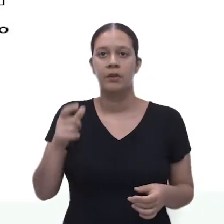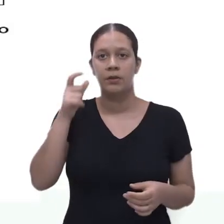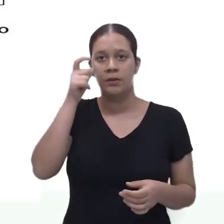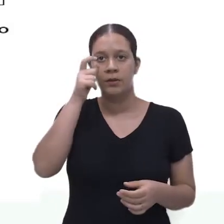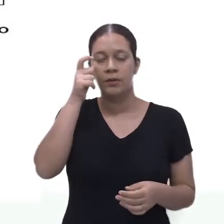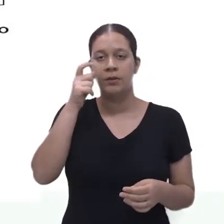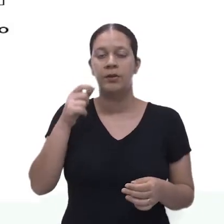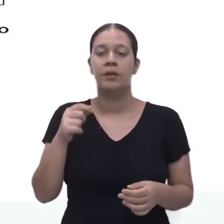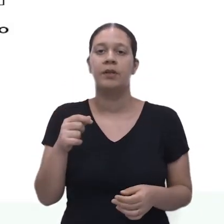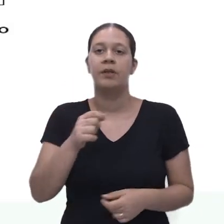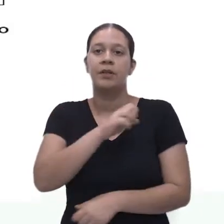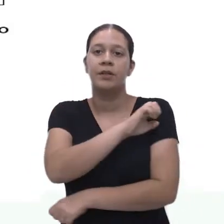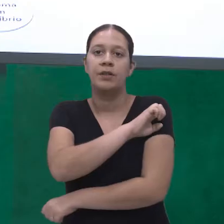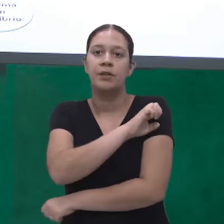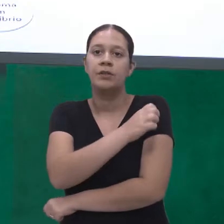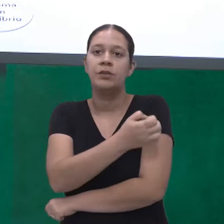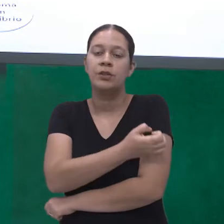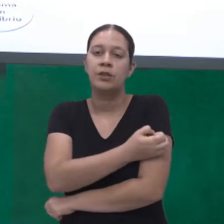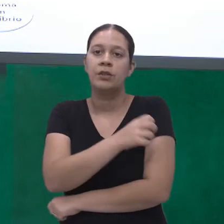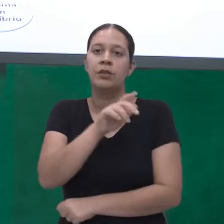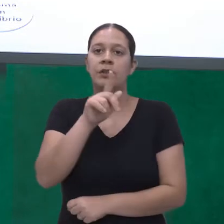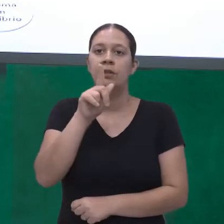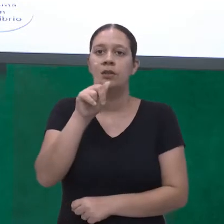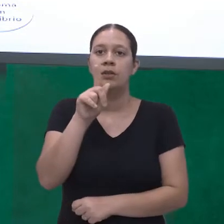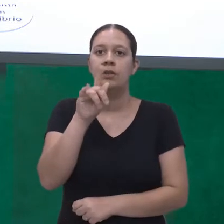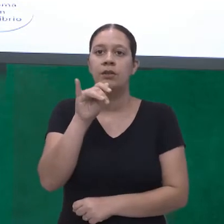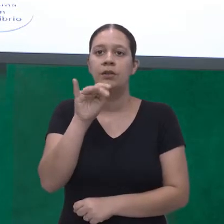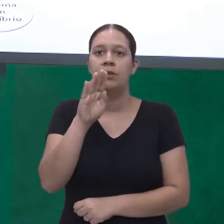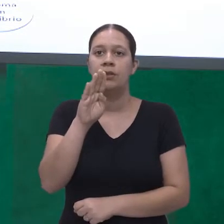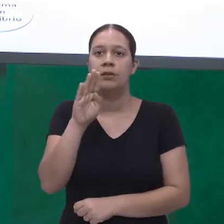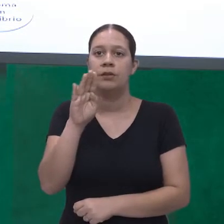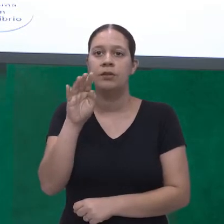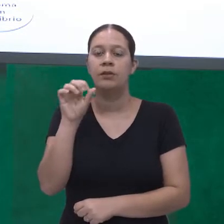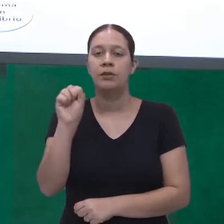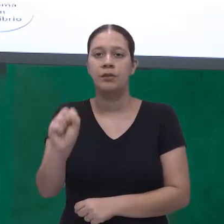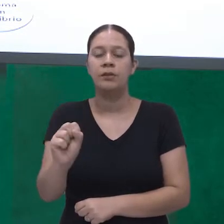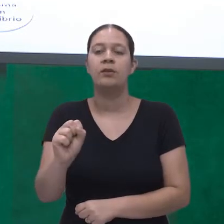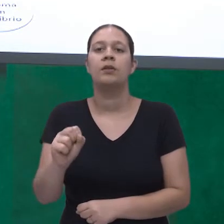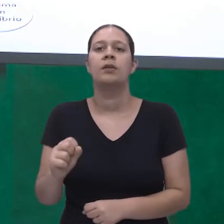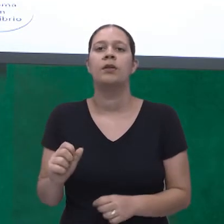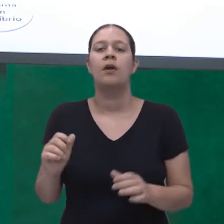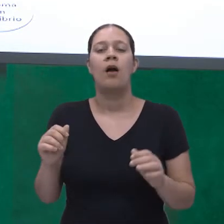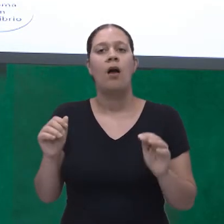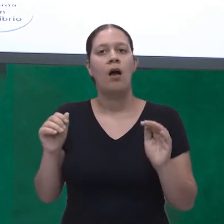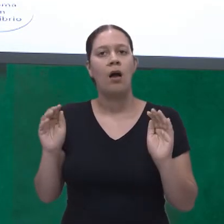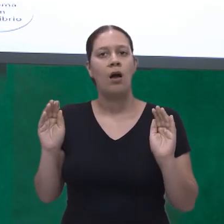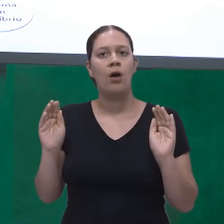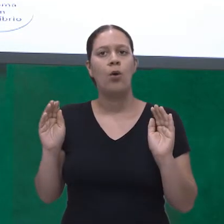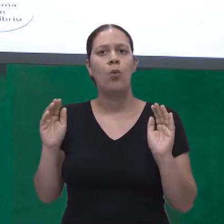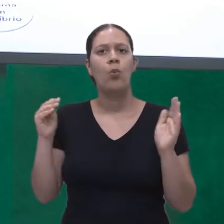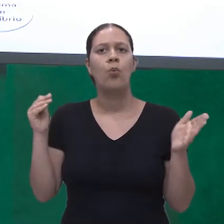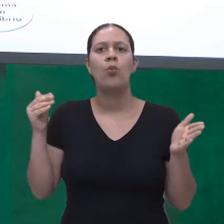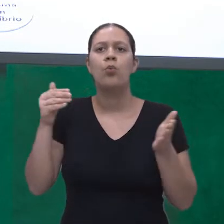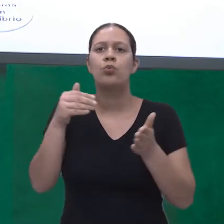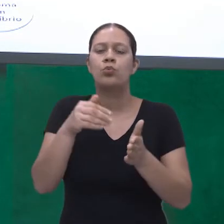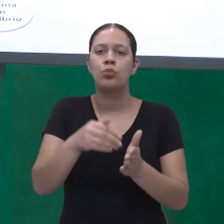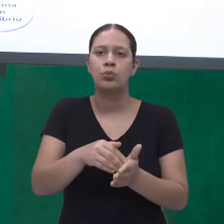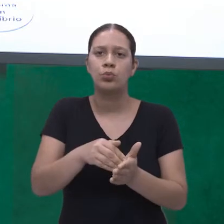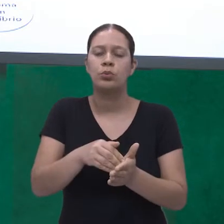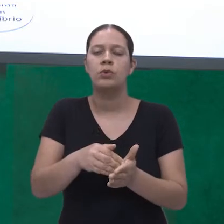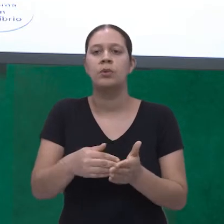a energia livre de Gibbs. A energia livre de Gibbs, digamos que é a última parte de termoquímica, e aí vocês ficaram